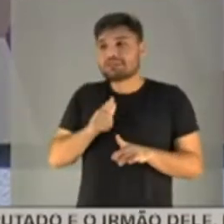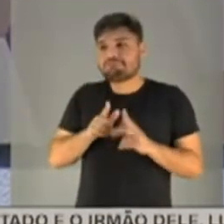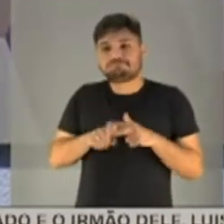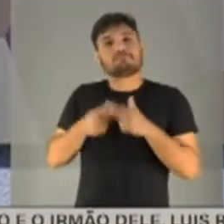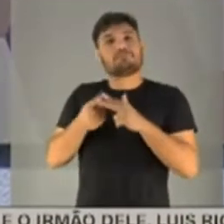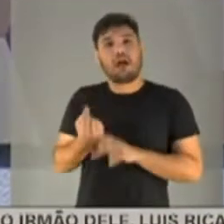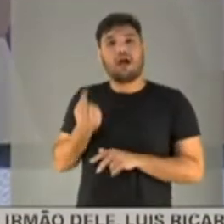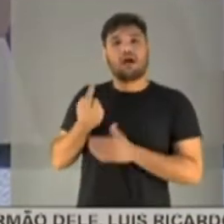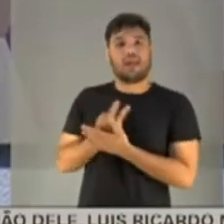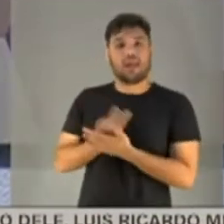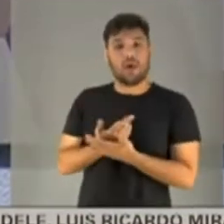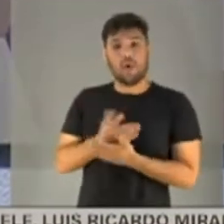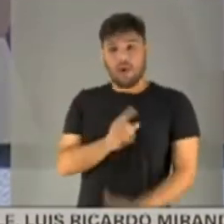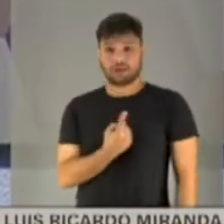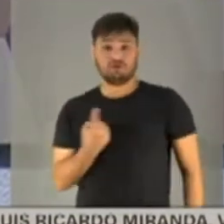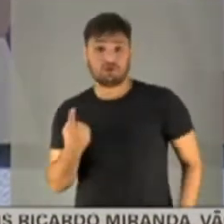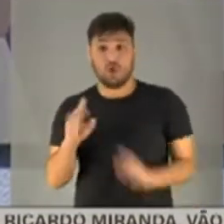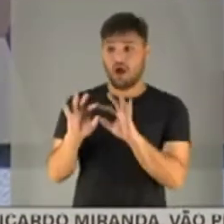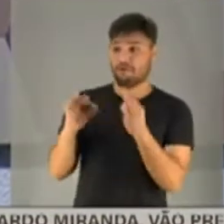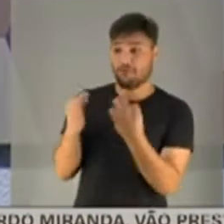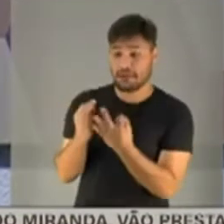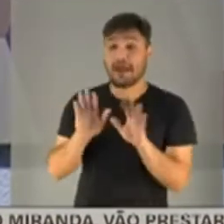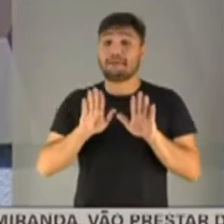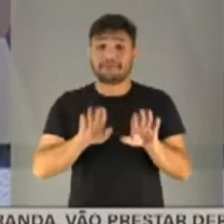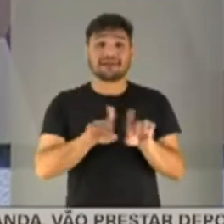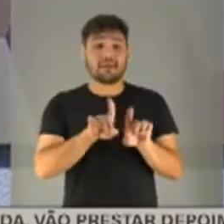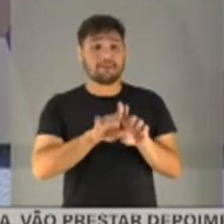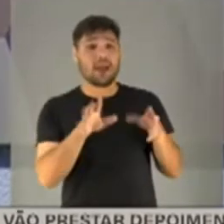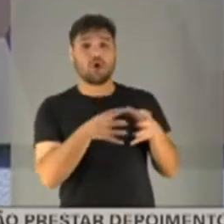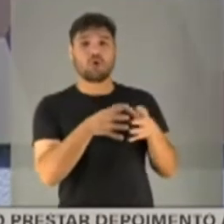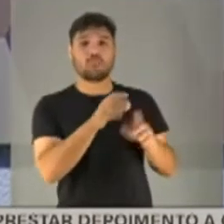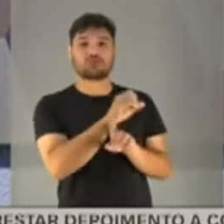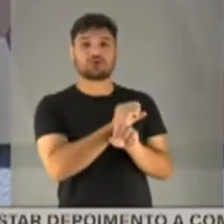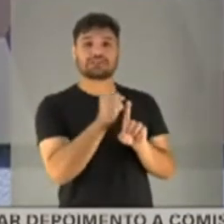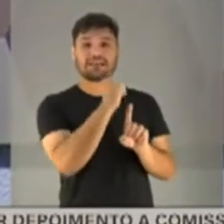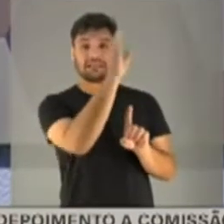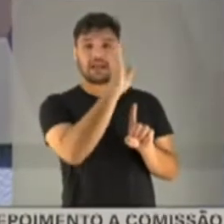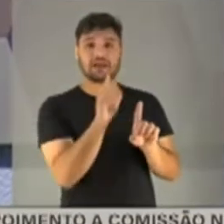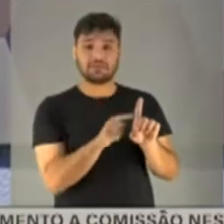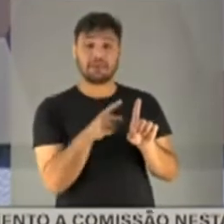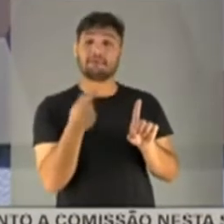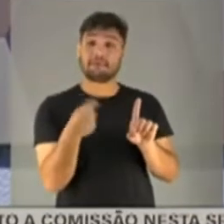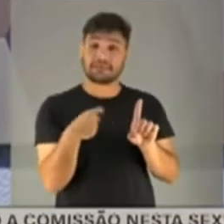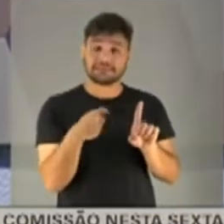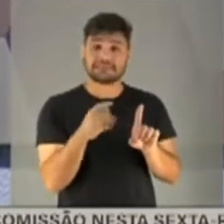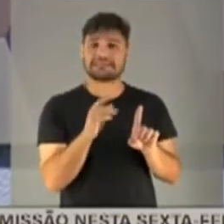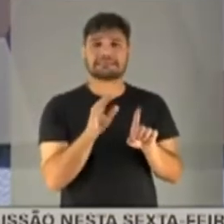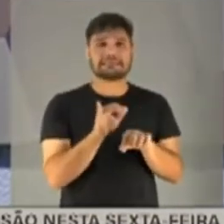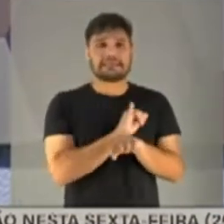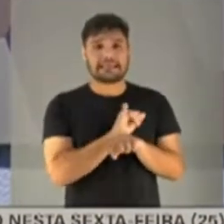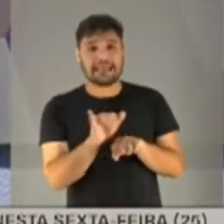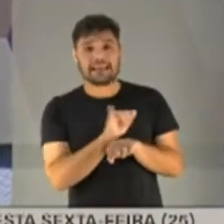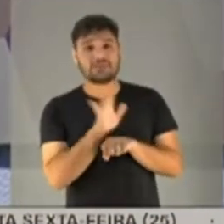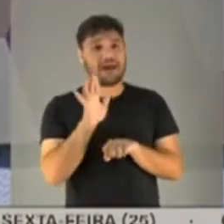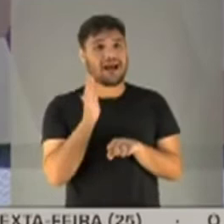Falamos de reparações individuais, as famílias, mas principalmente reparação coletiva. A sociedade brasileira precisa encontrar forma de reparar o